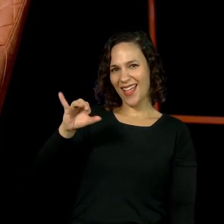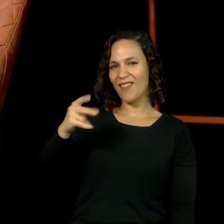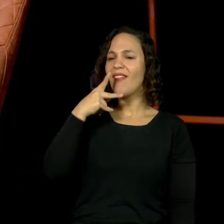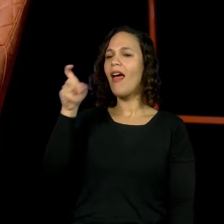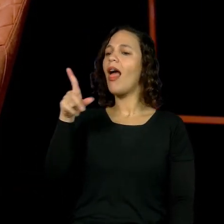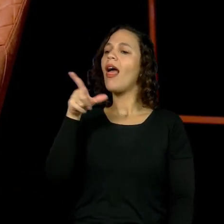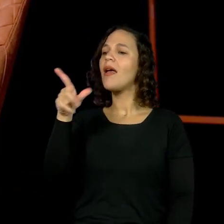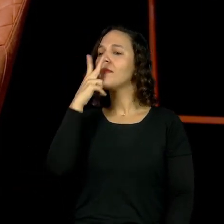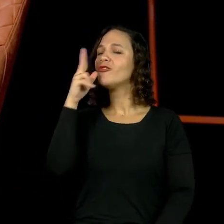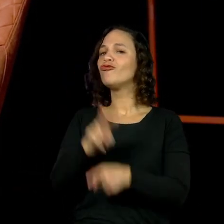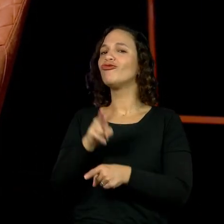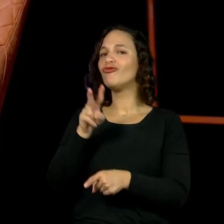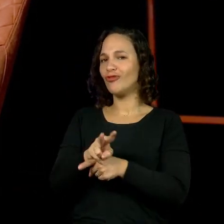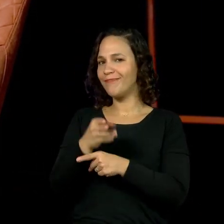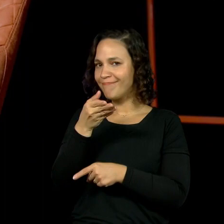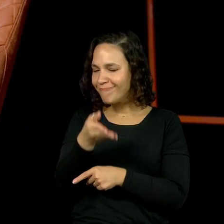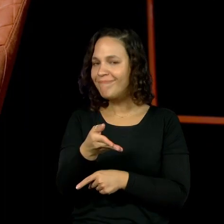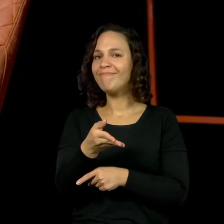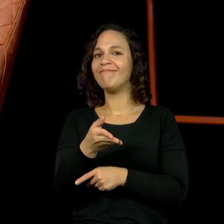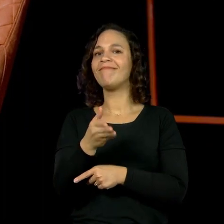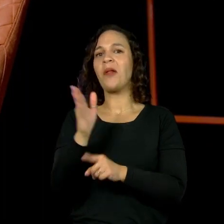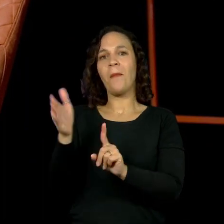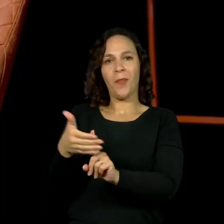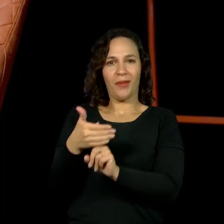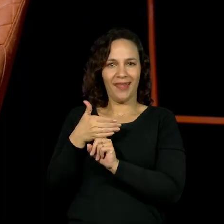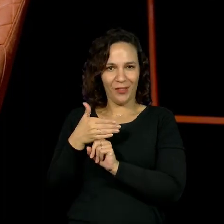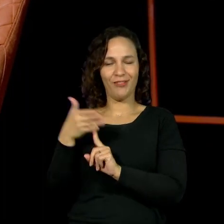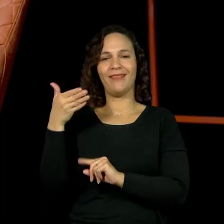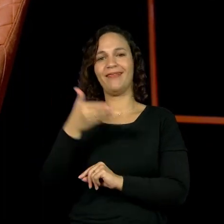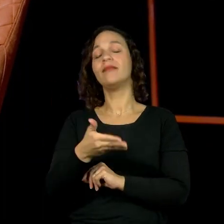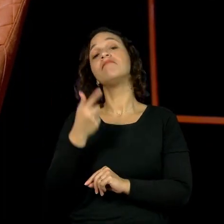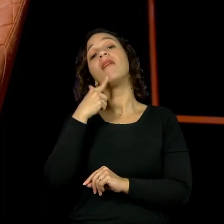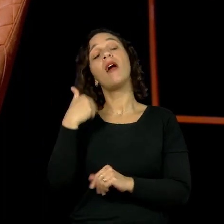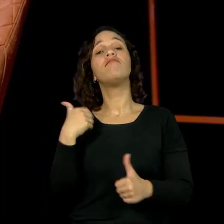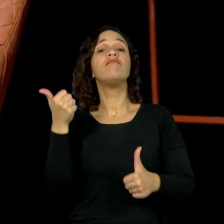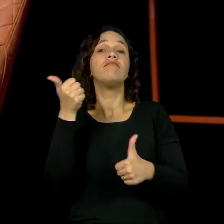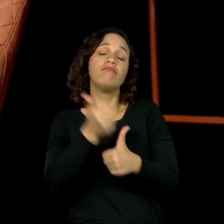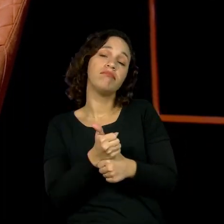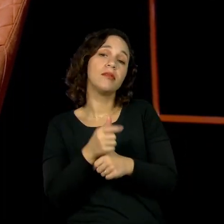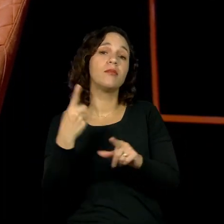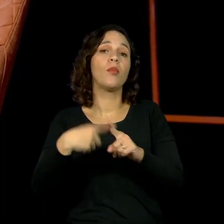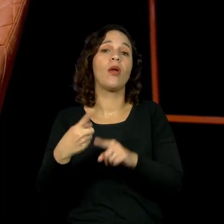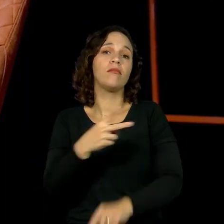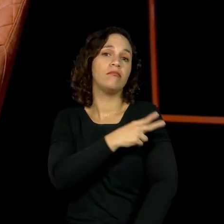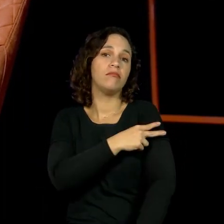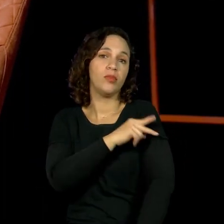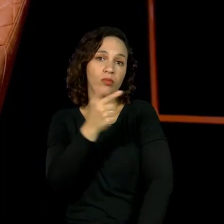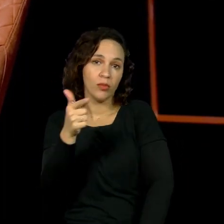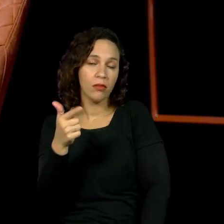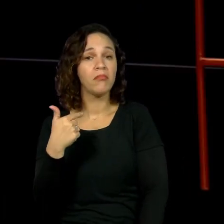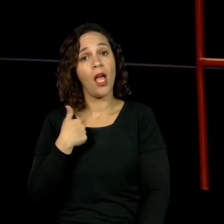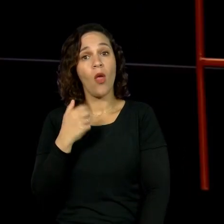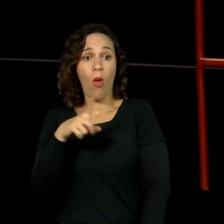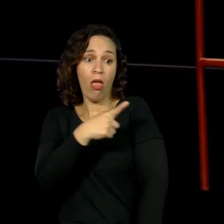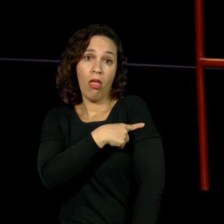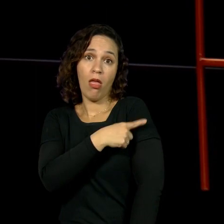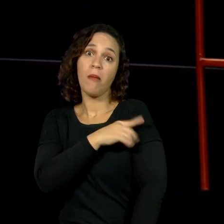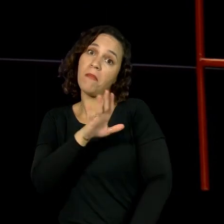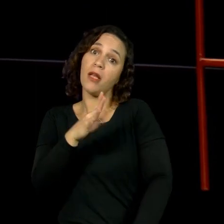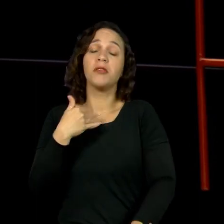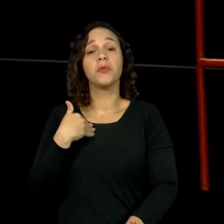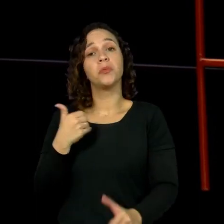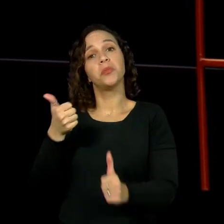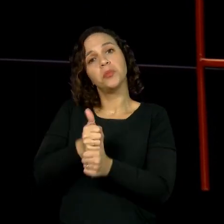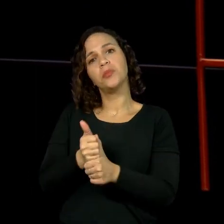tal, eu passei a fazer o trabalho desse sargento, enquanto não vinha um outro sargento e tal, eu, cabo, passei a fazer esse trabalho. Falei,